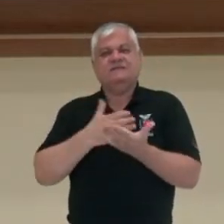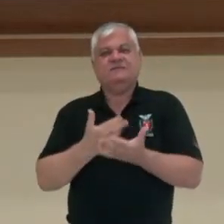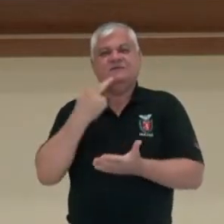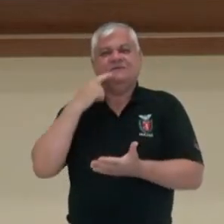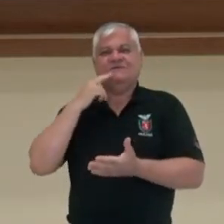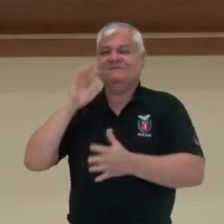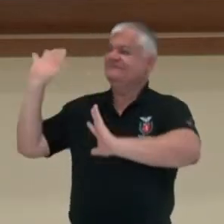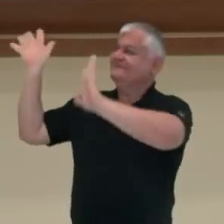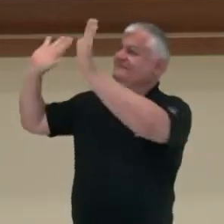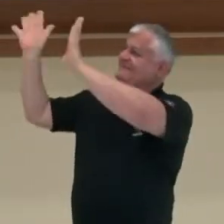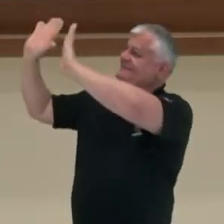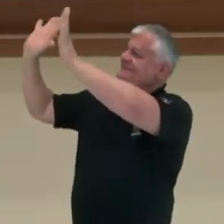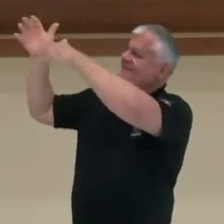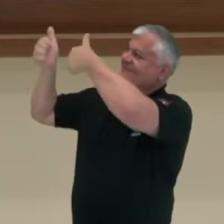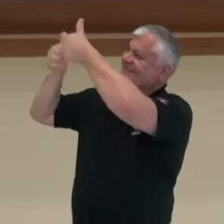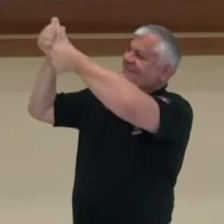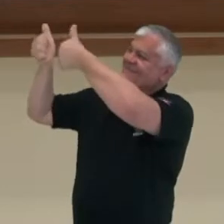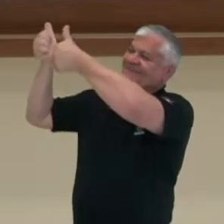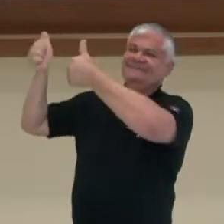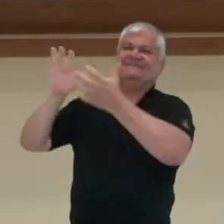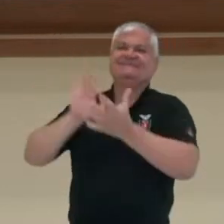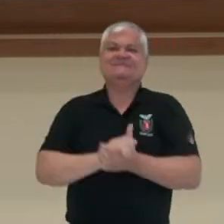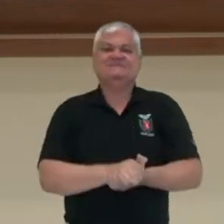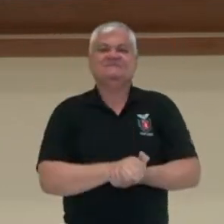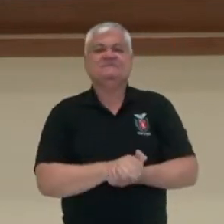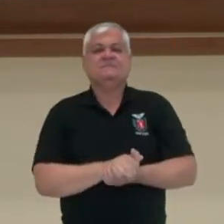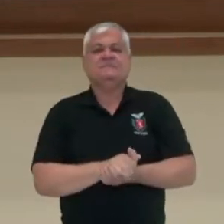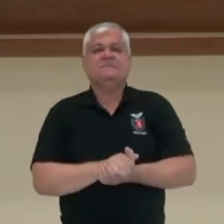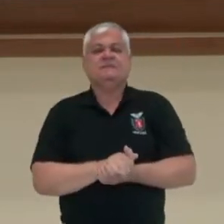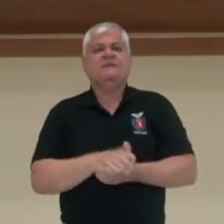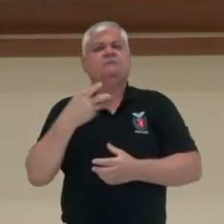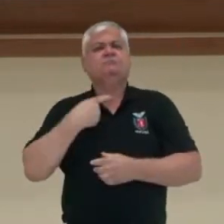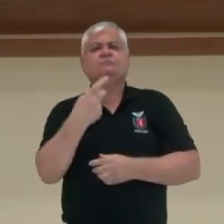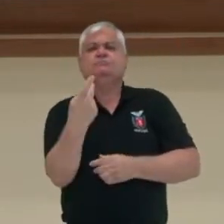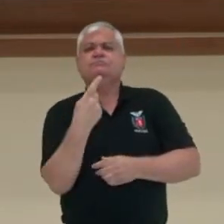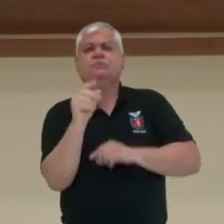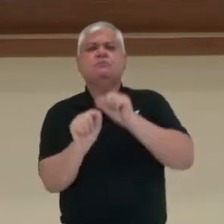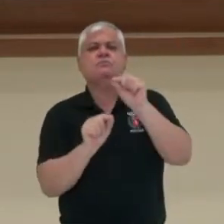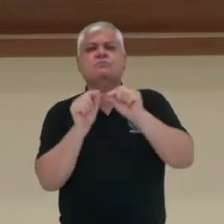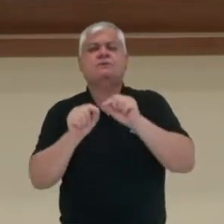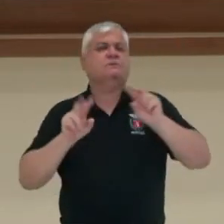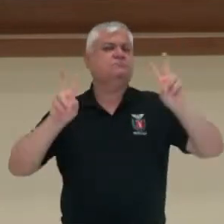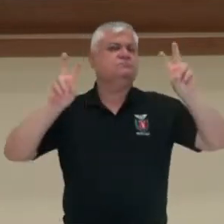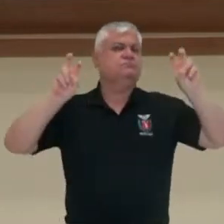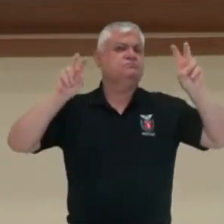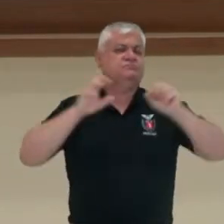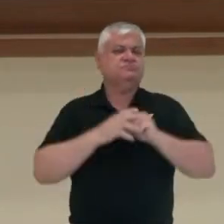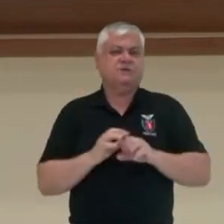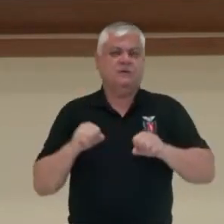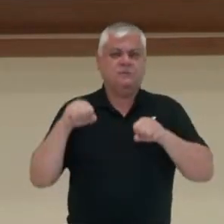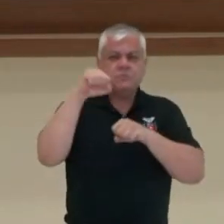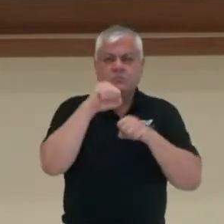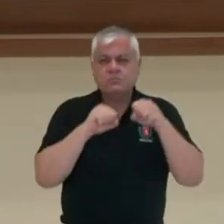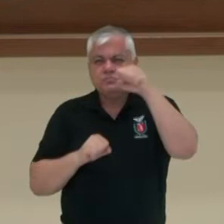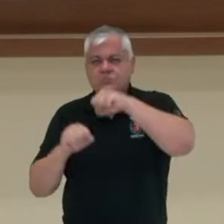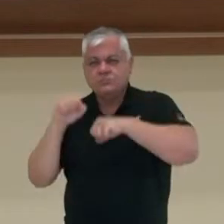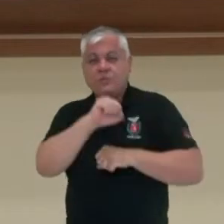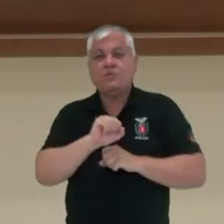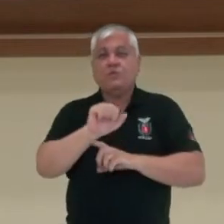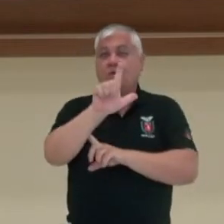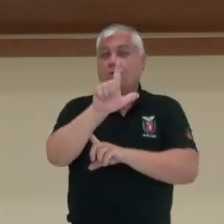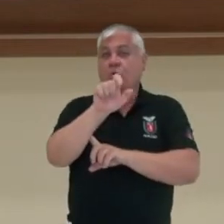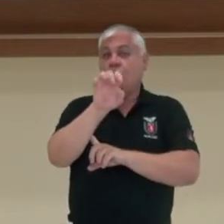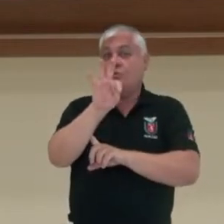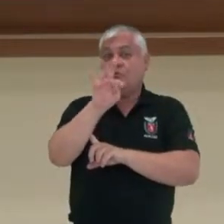intérprete Ronaldo. Tudo bem, Ronaldo? E a gente está aqui para falar um pouquinho sobre as lutas, das lutas